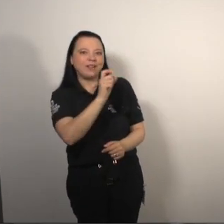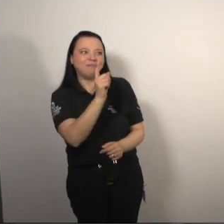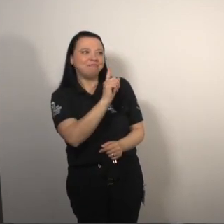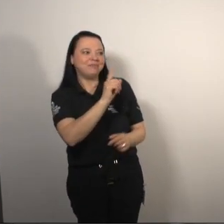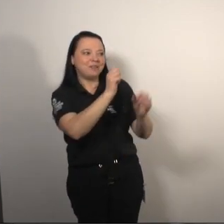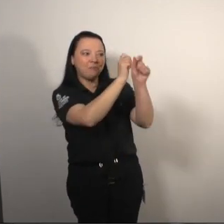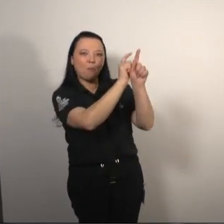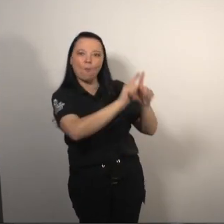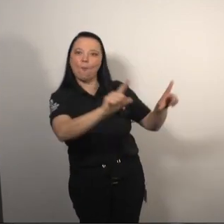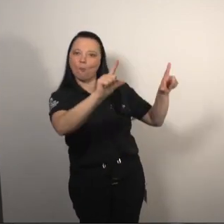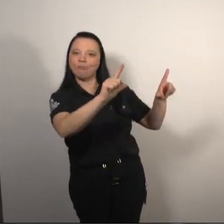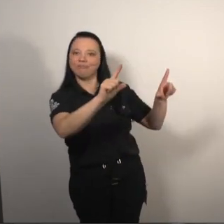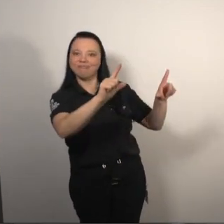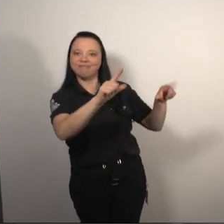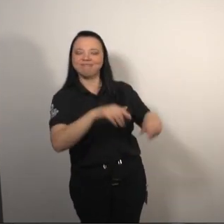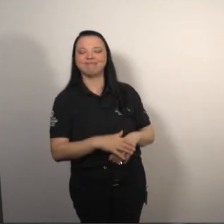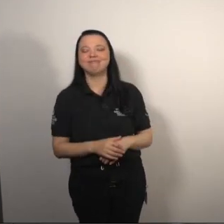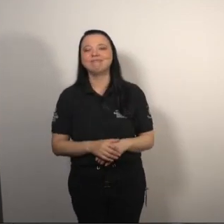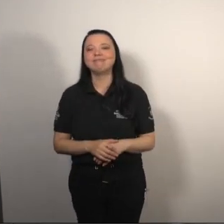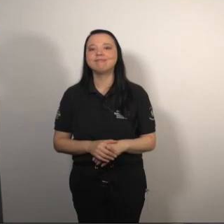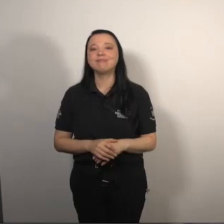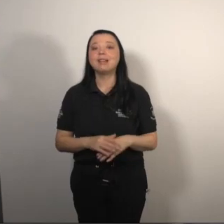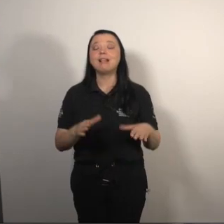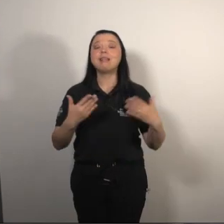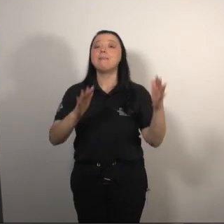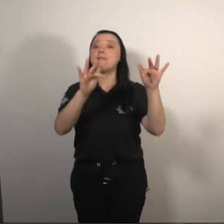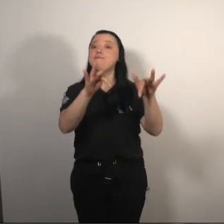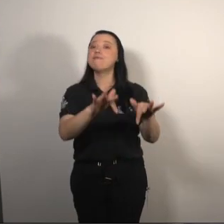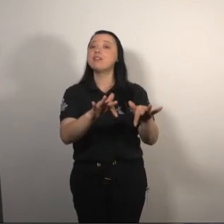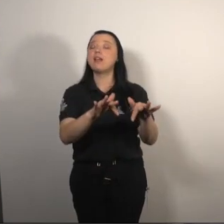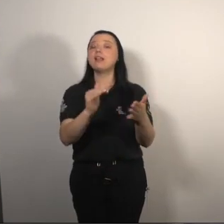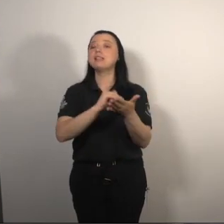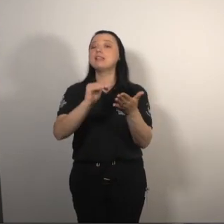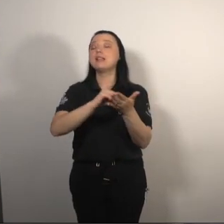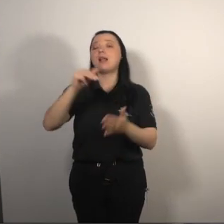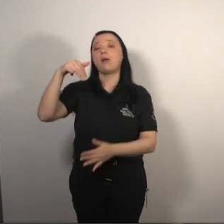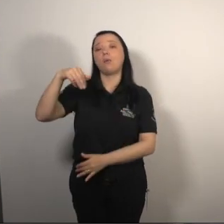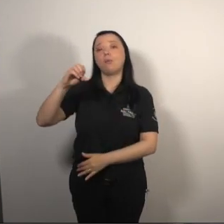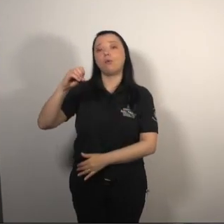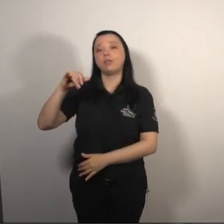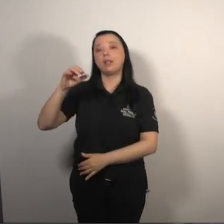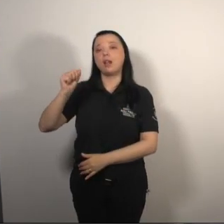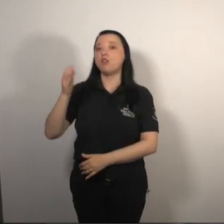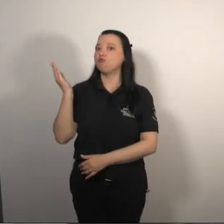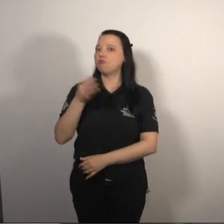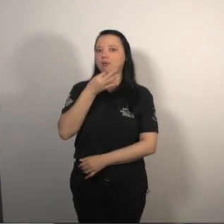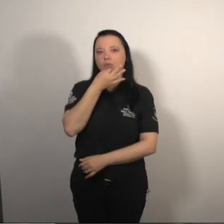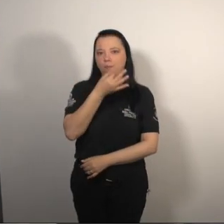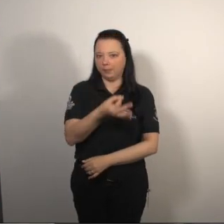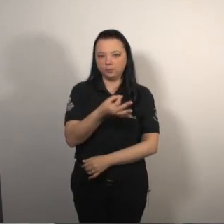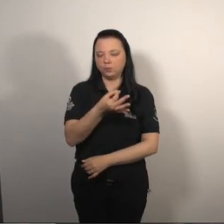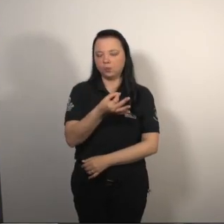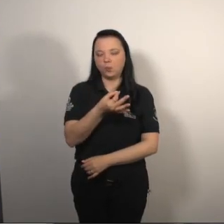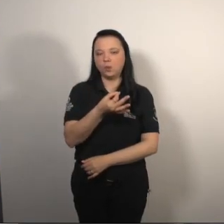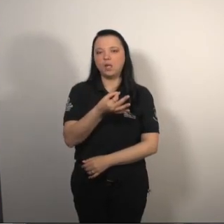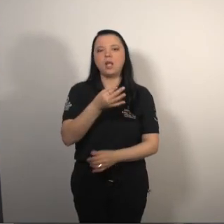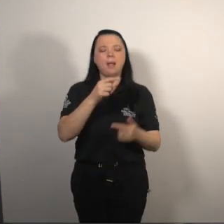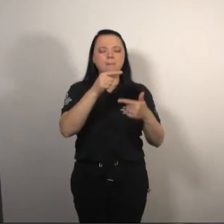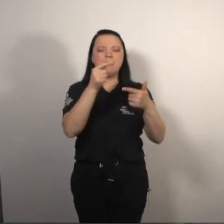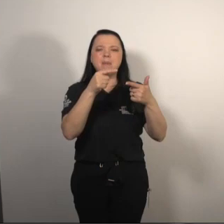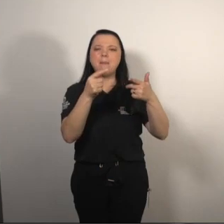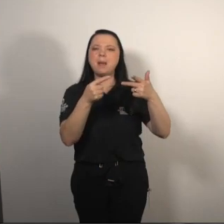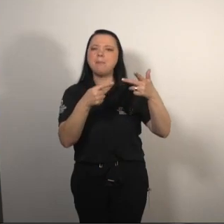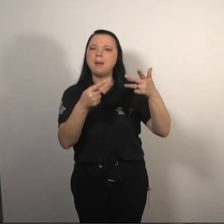e viadutos. E, para finalizar, o secretário Monteiro comentou que todos os números colocados